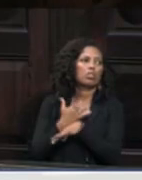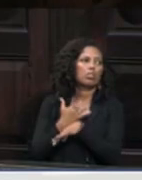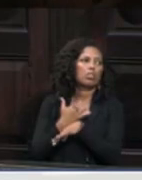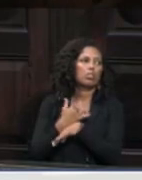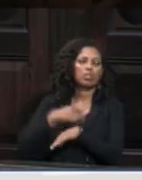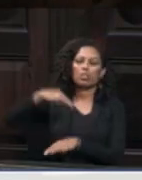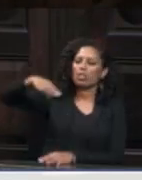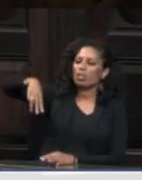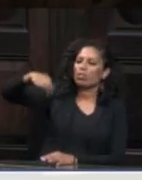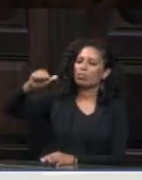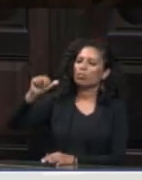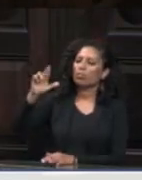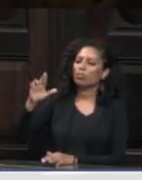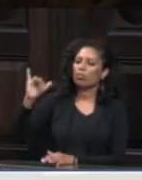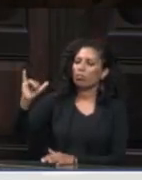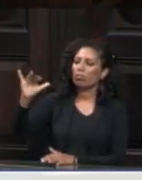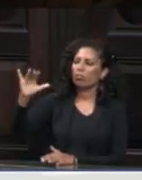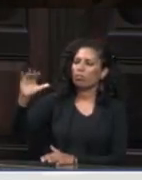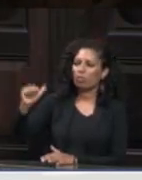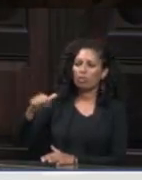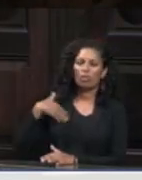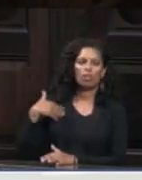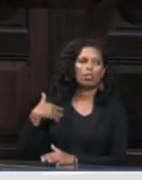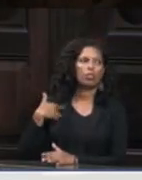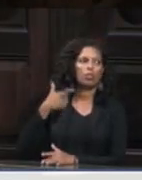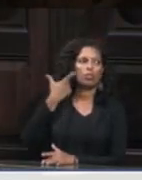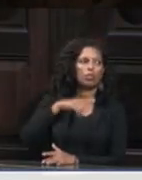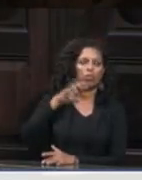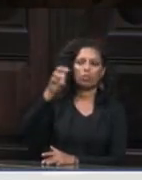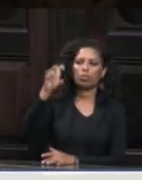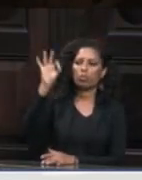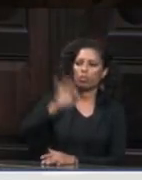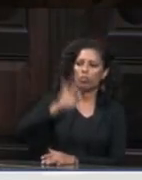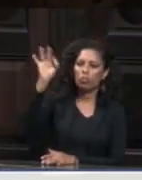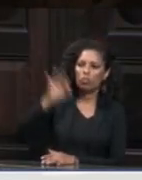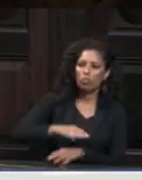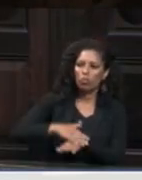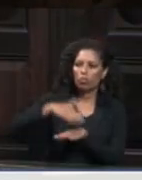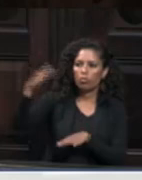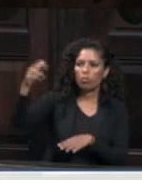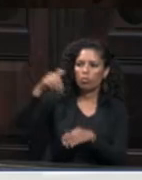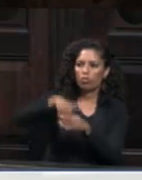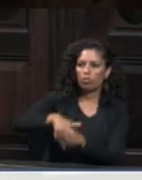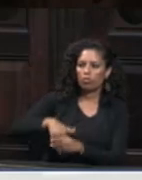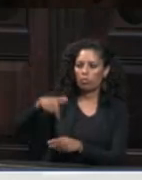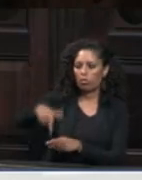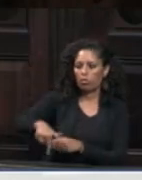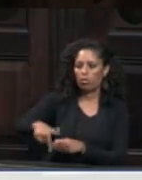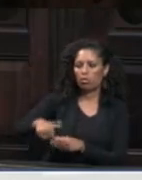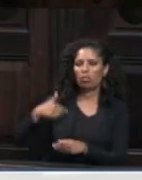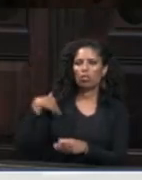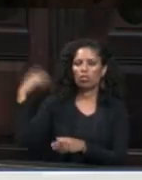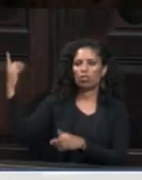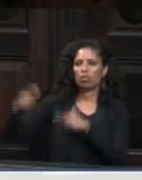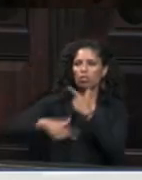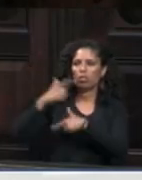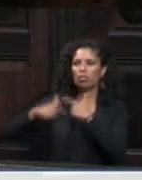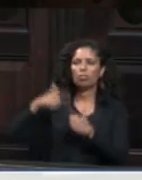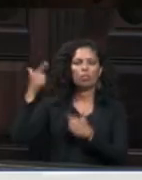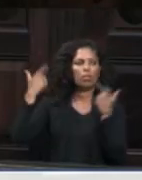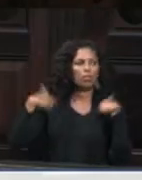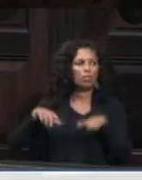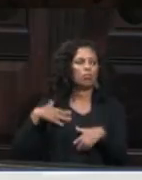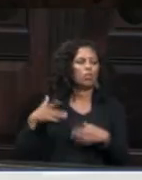de Maricá, onde obtive mais de 50% dos meus votos que me trouxeram para essa honrada casa, presidente. A